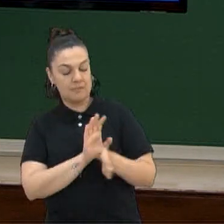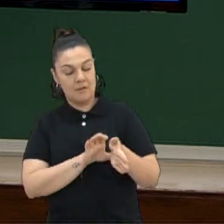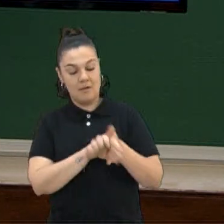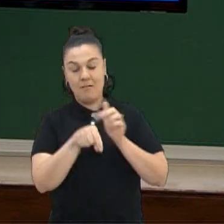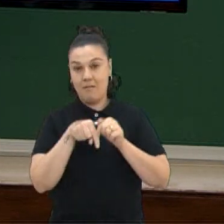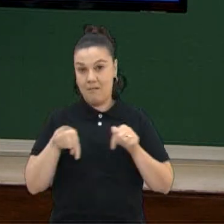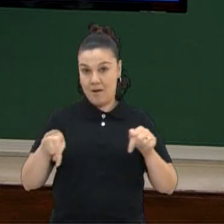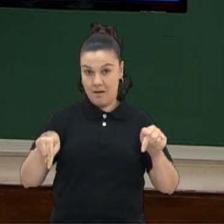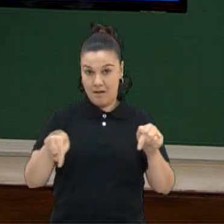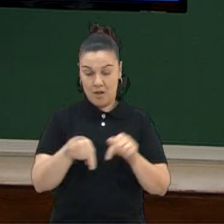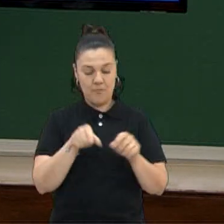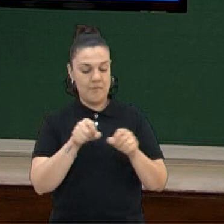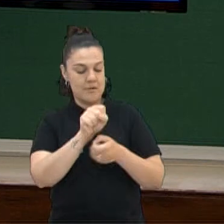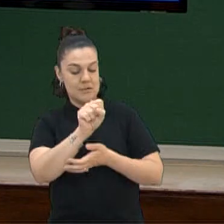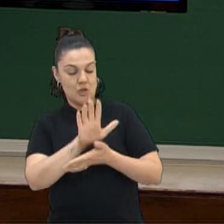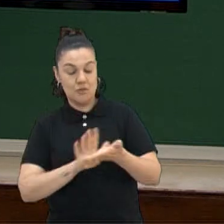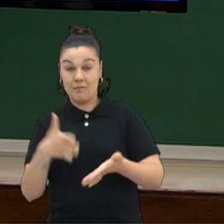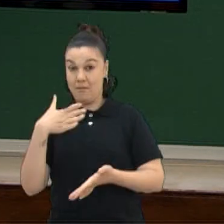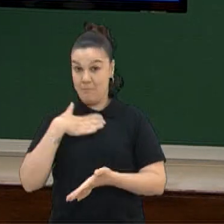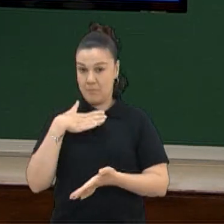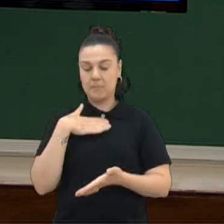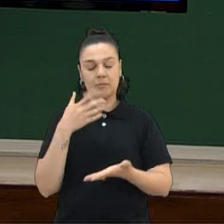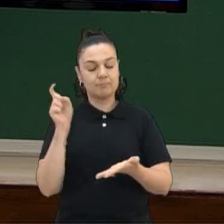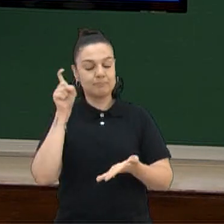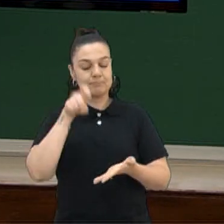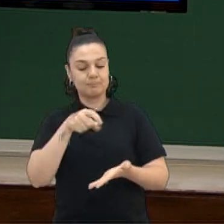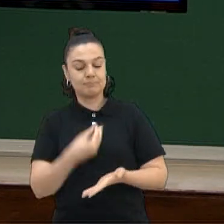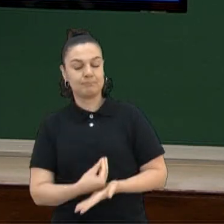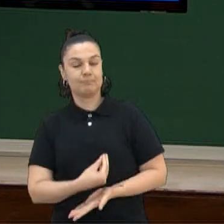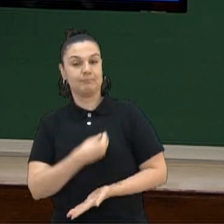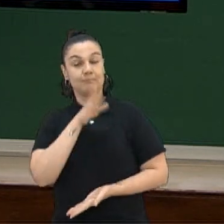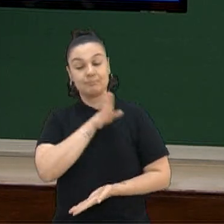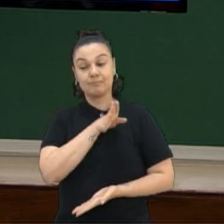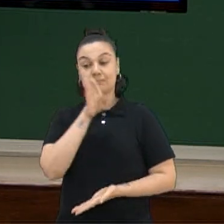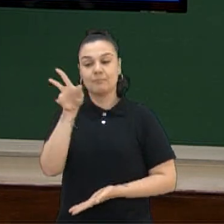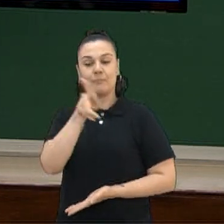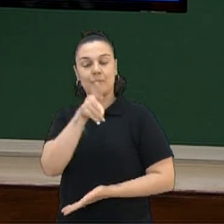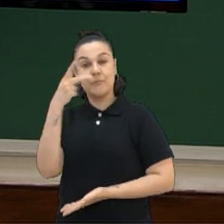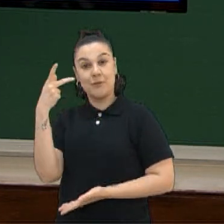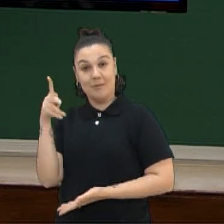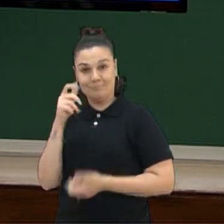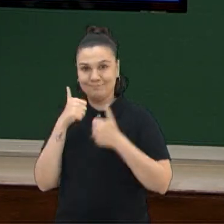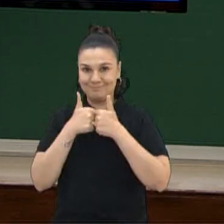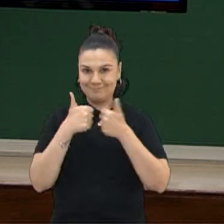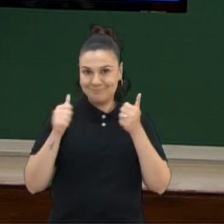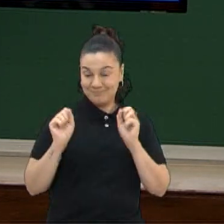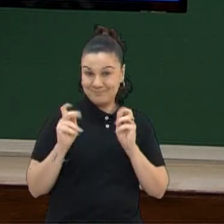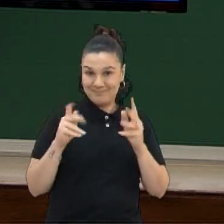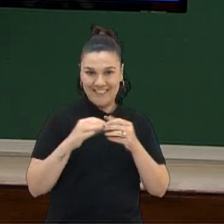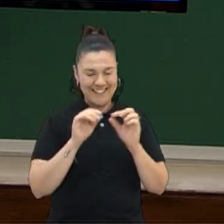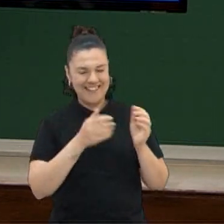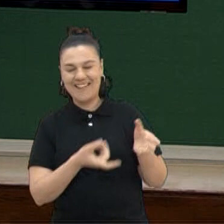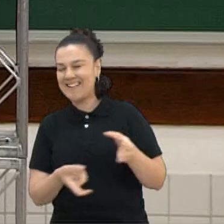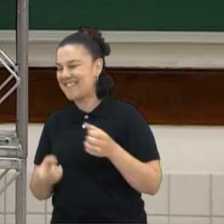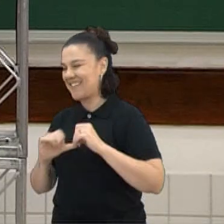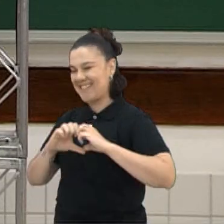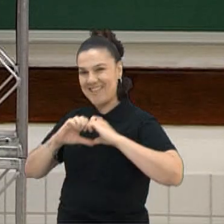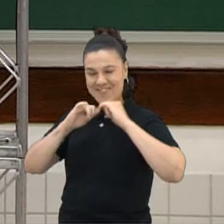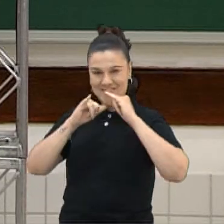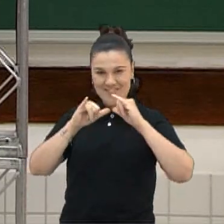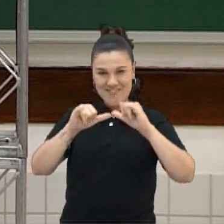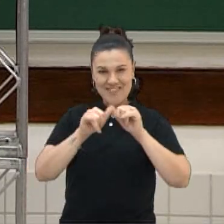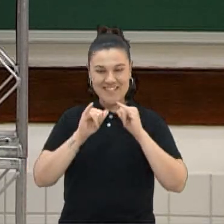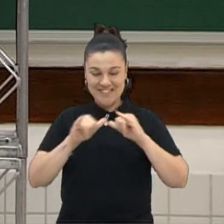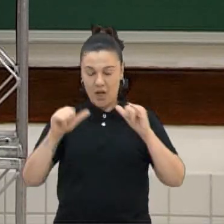e fizerem a minha atividade, a sua presença automaticamente vai estar validada. Beleza? Recados